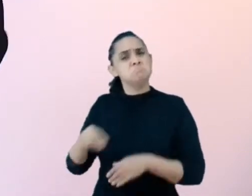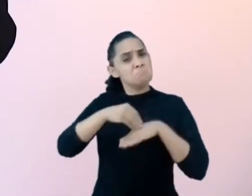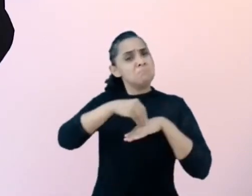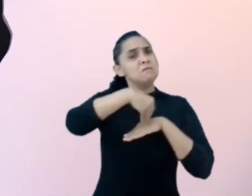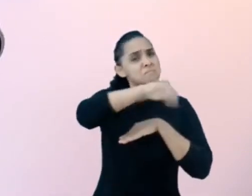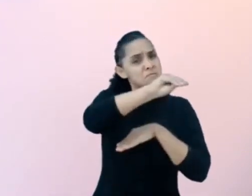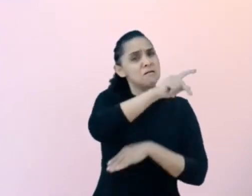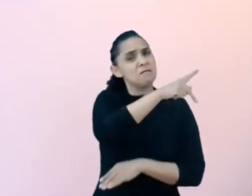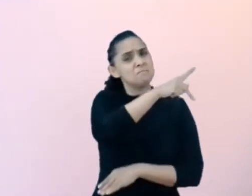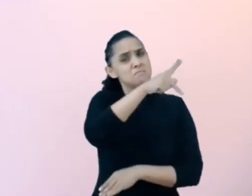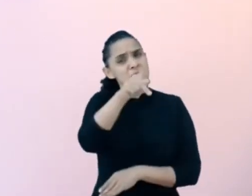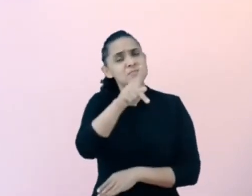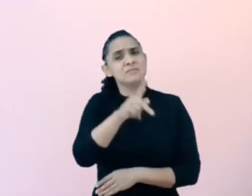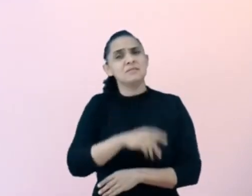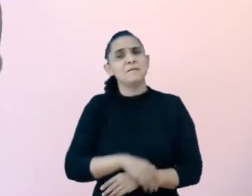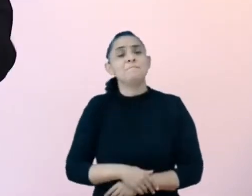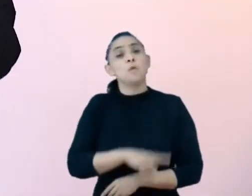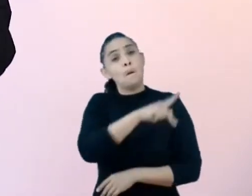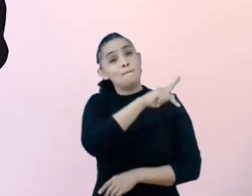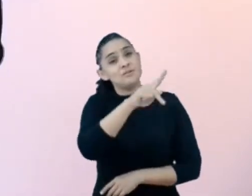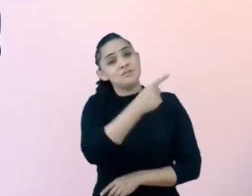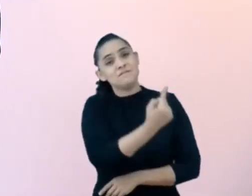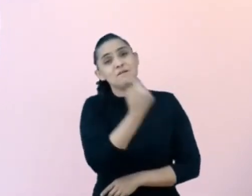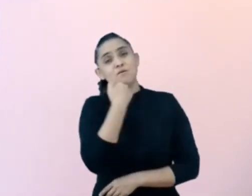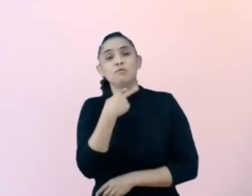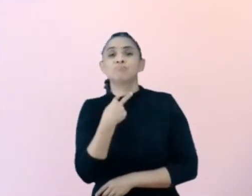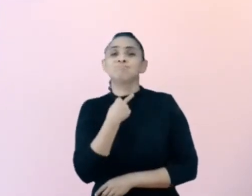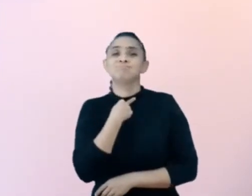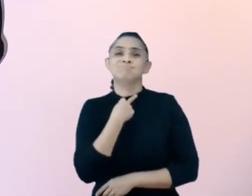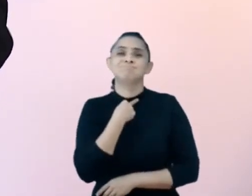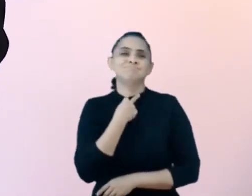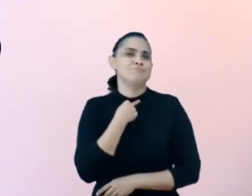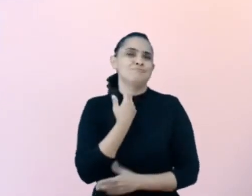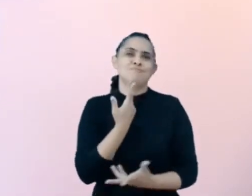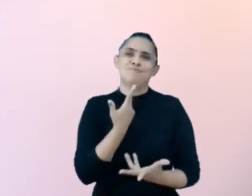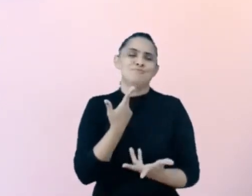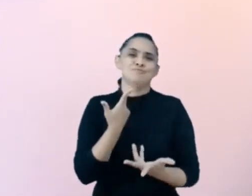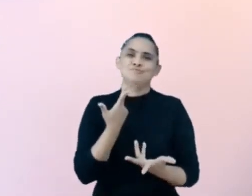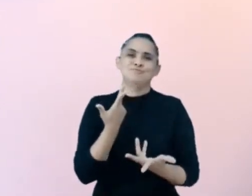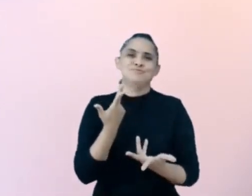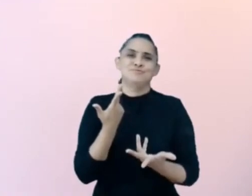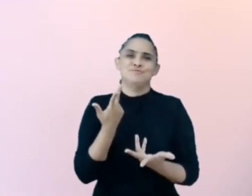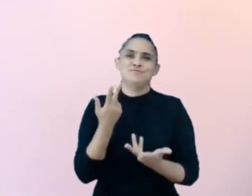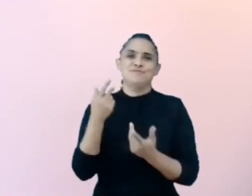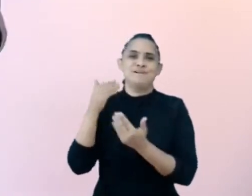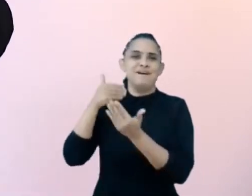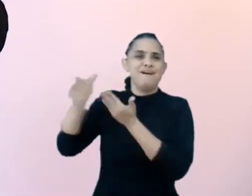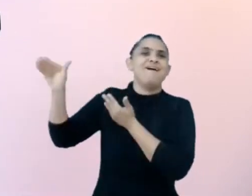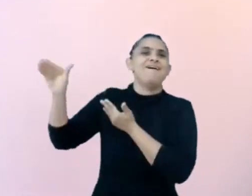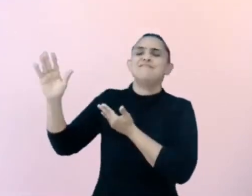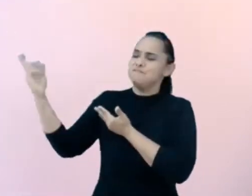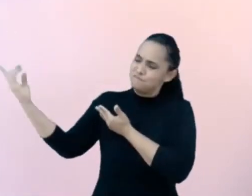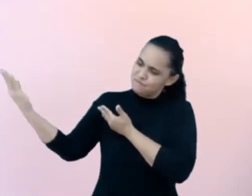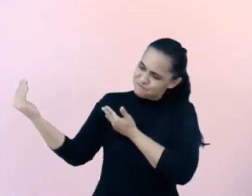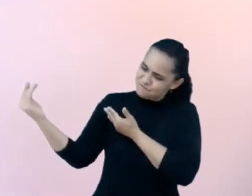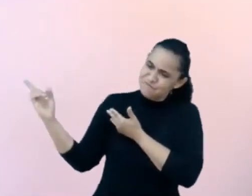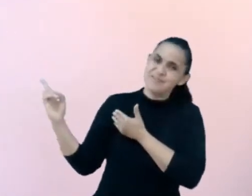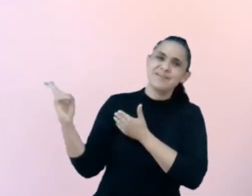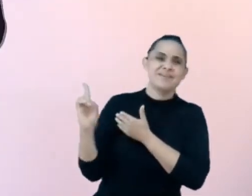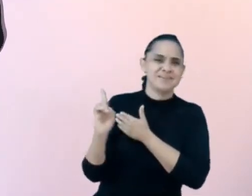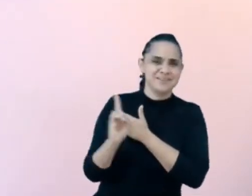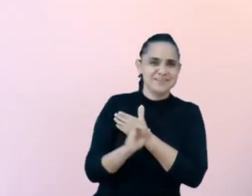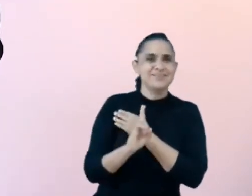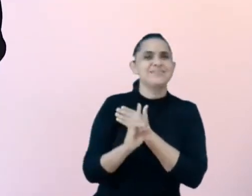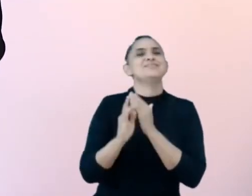presidente. E o presidente falou: eu não posso deixar que esse homem saia sem receber a sua oração. E aí, o levaram ao